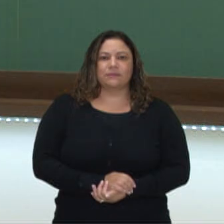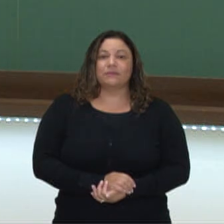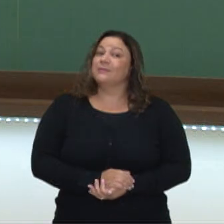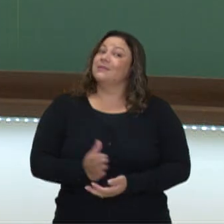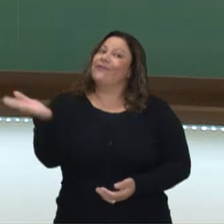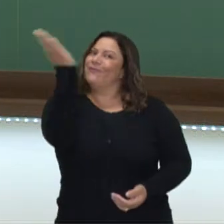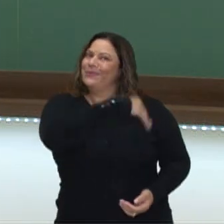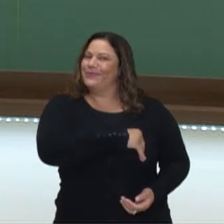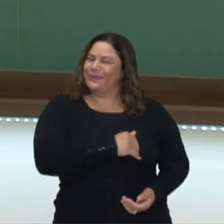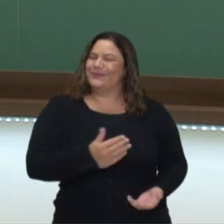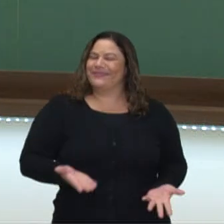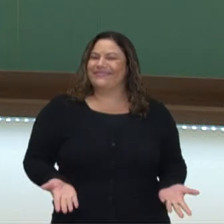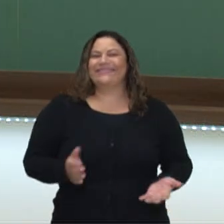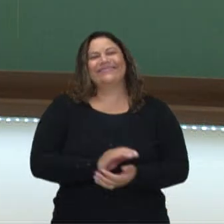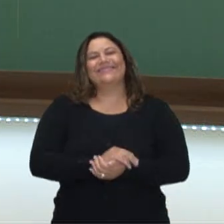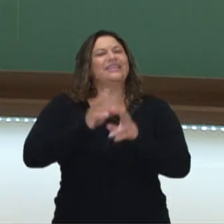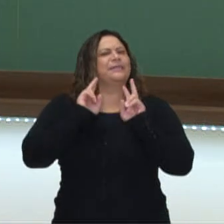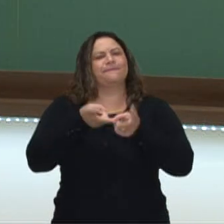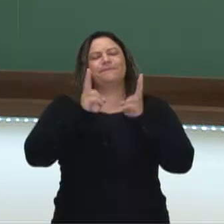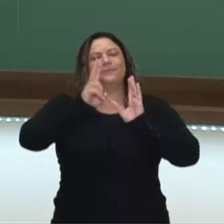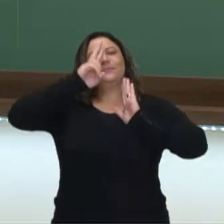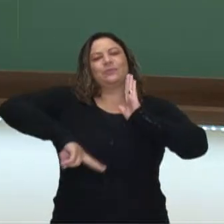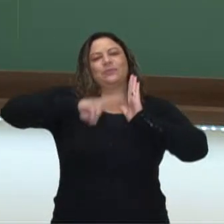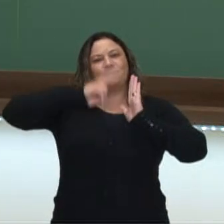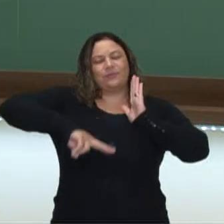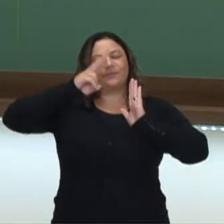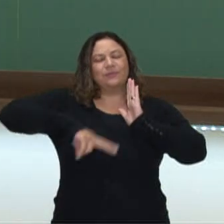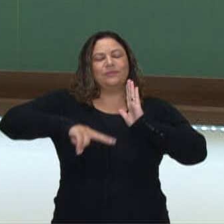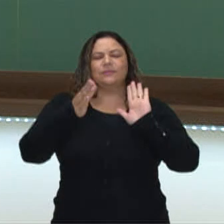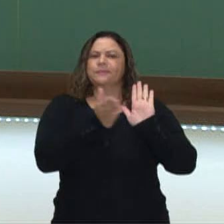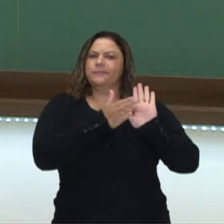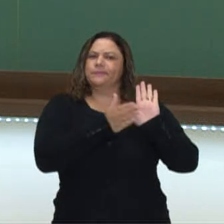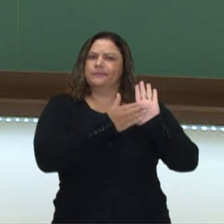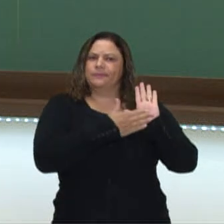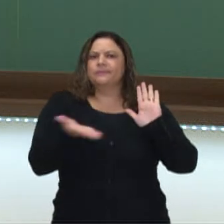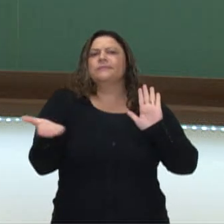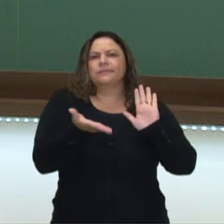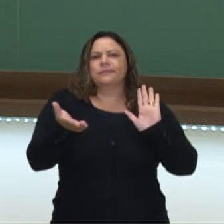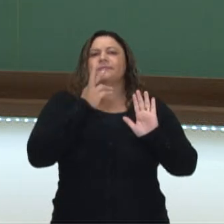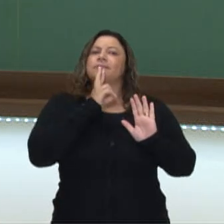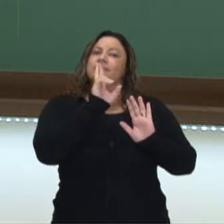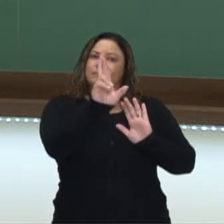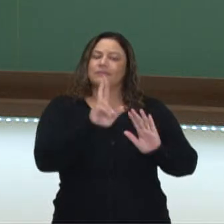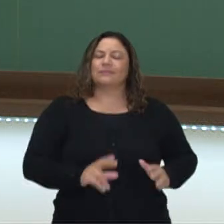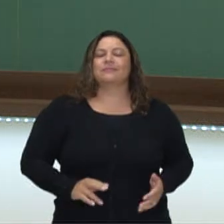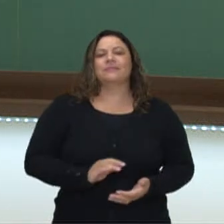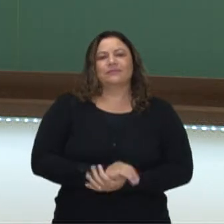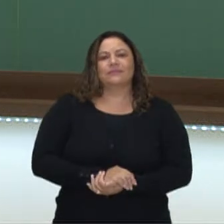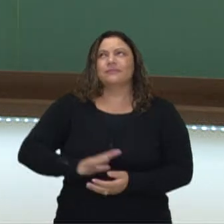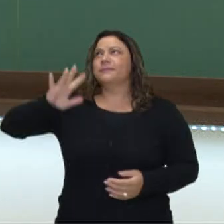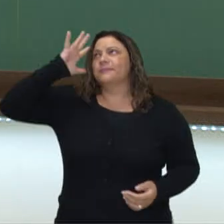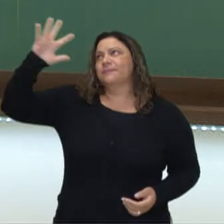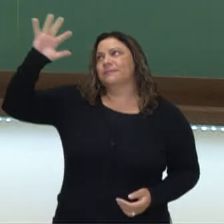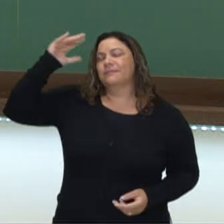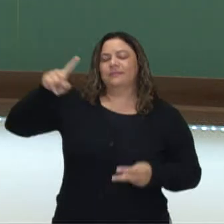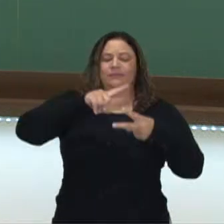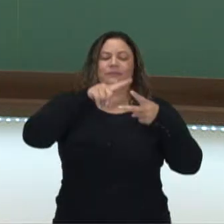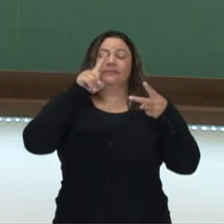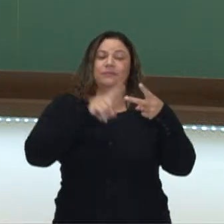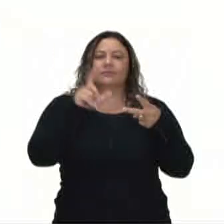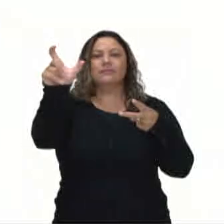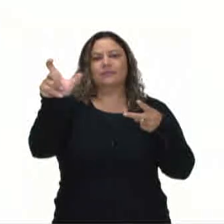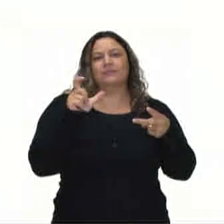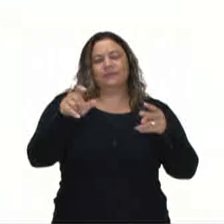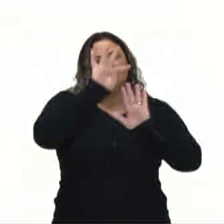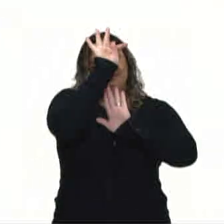Vamos juntos então, minha gente, seguindo a nossa leitura e propondo agora uma resposta, né? Reflita sobre duas palavras do texto